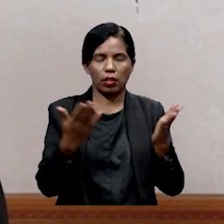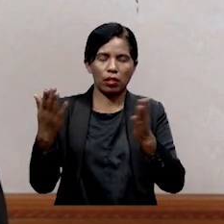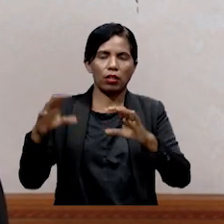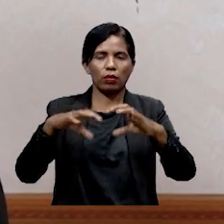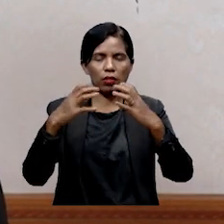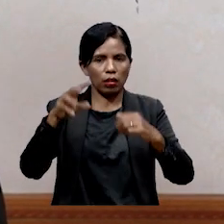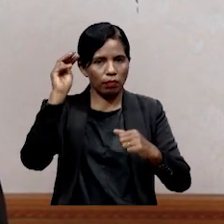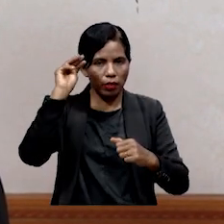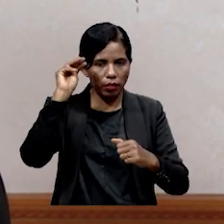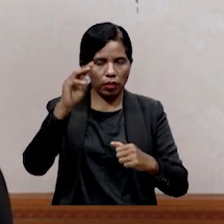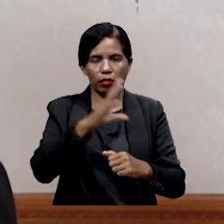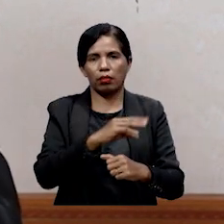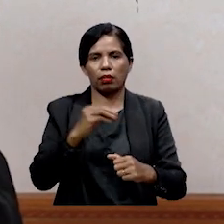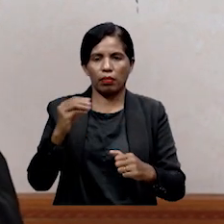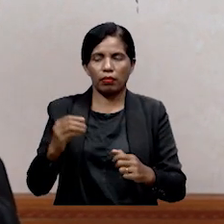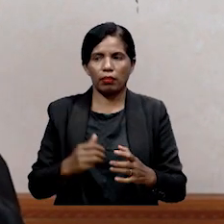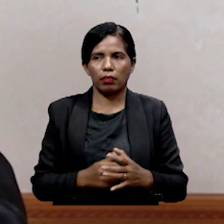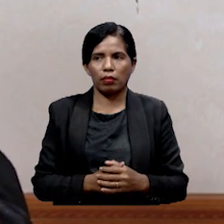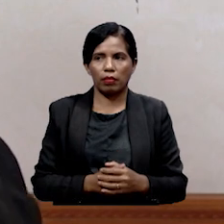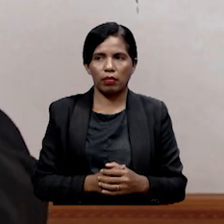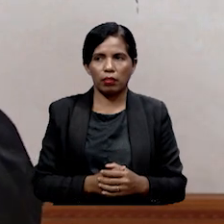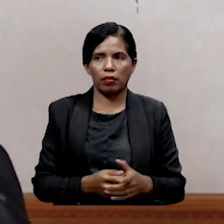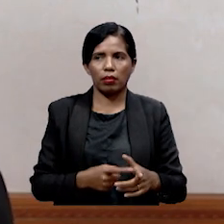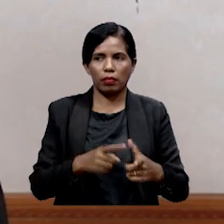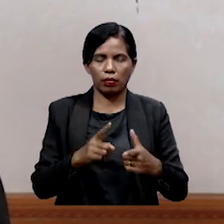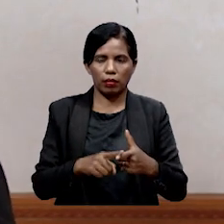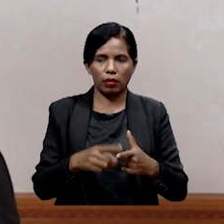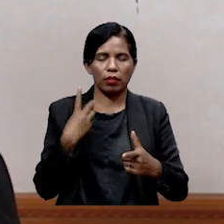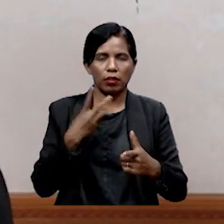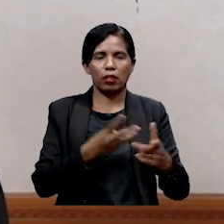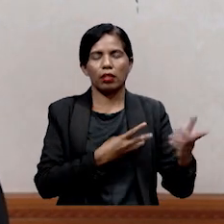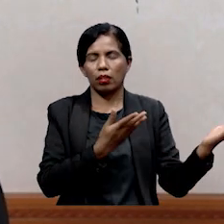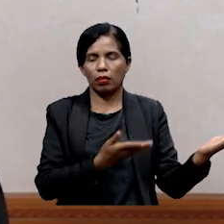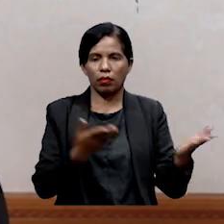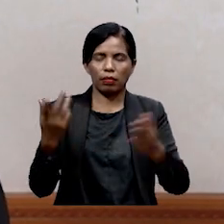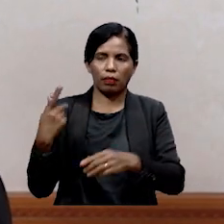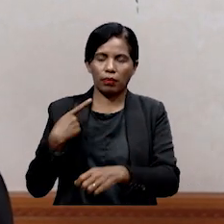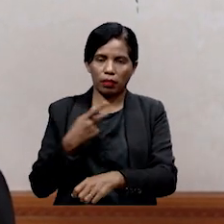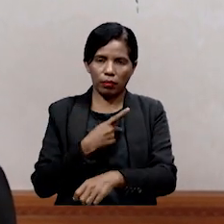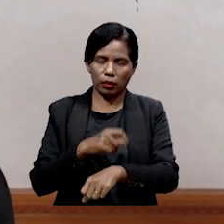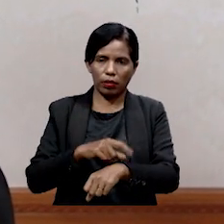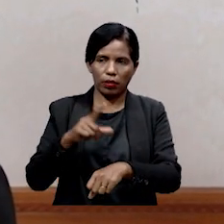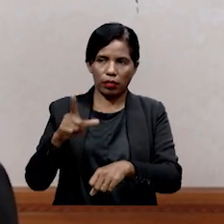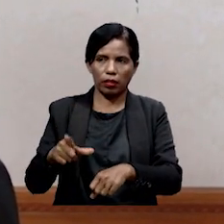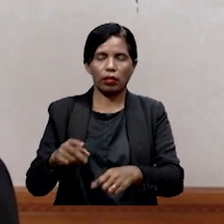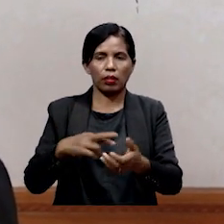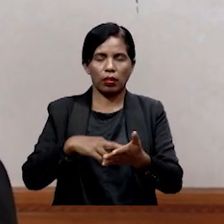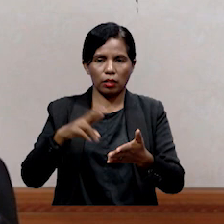ministro i prosedona e non è italore va parlamento nazionale italiano para bele